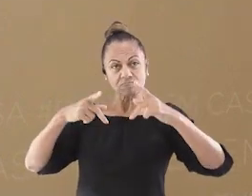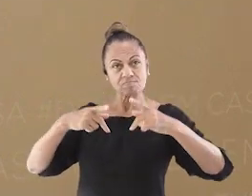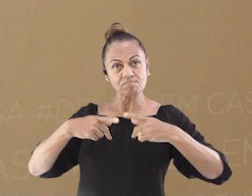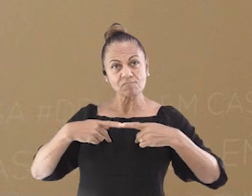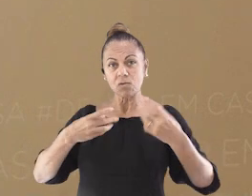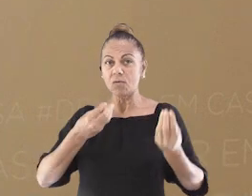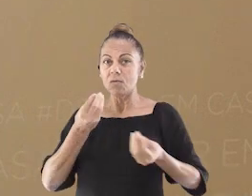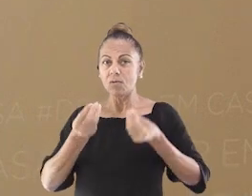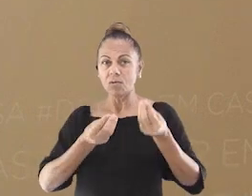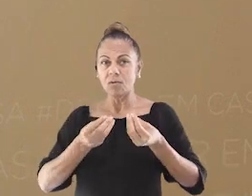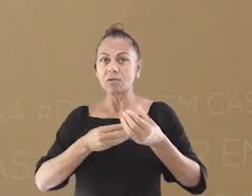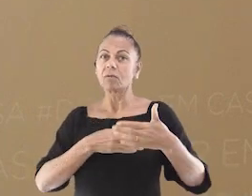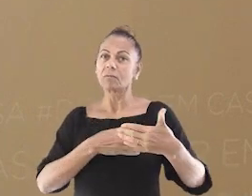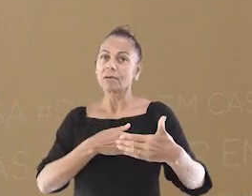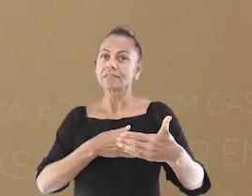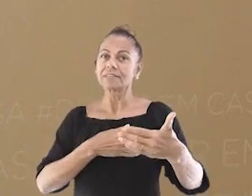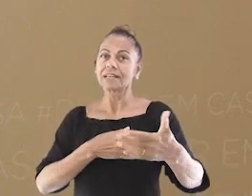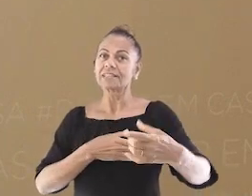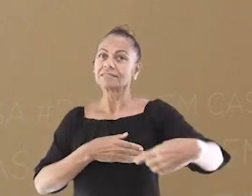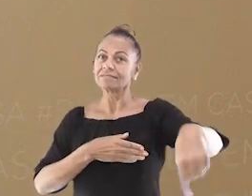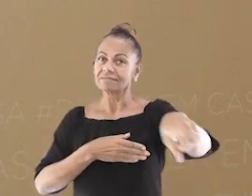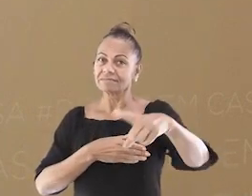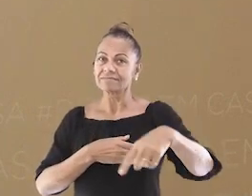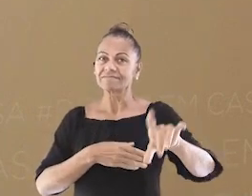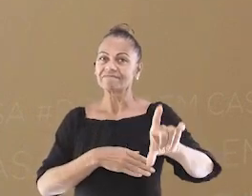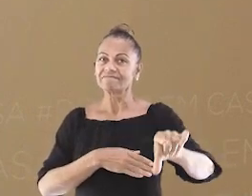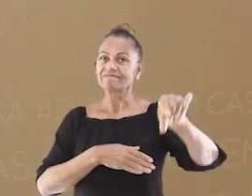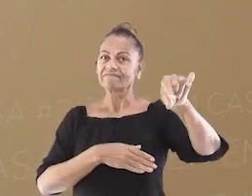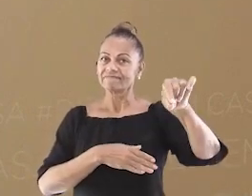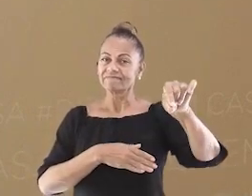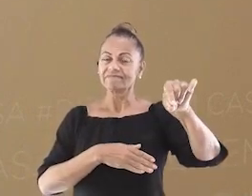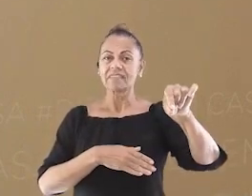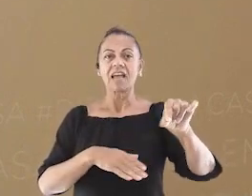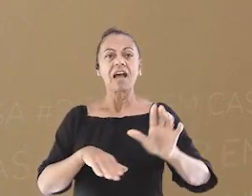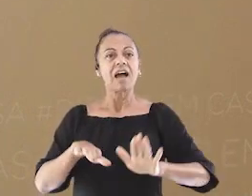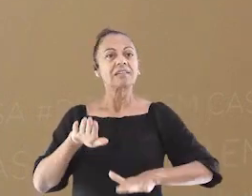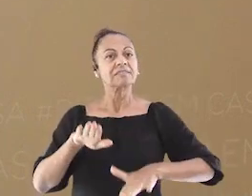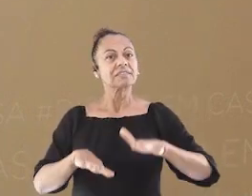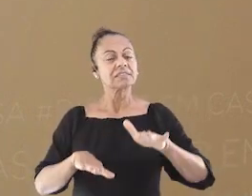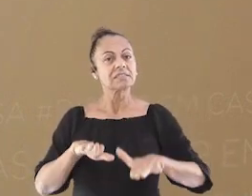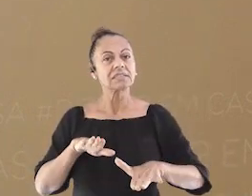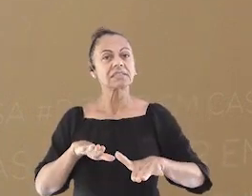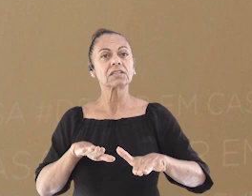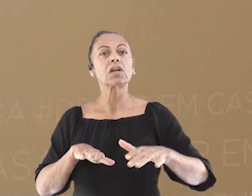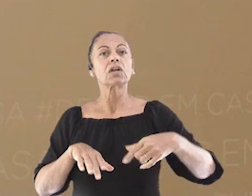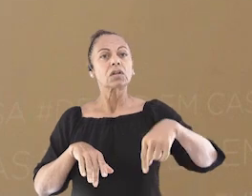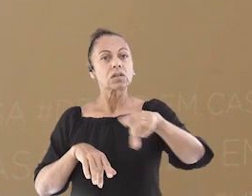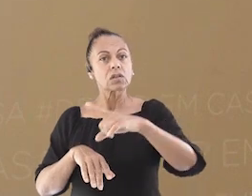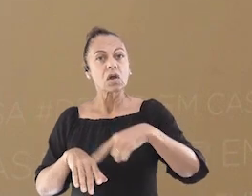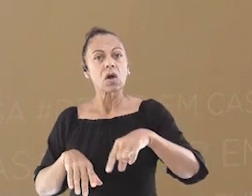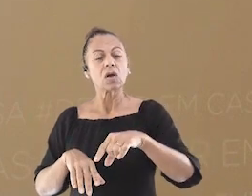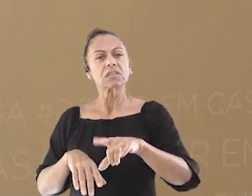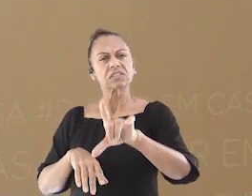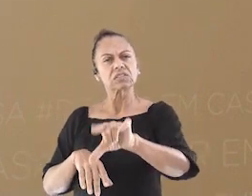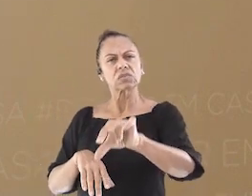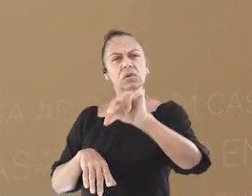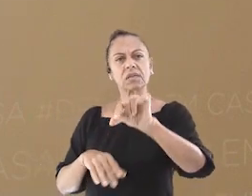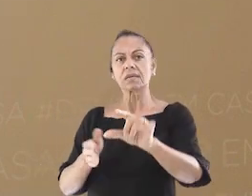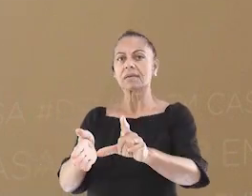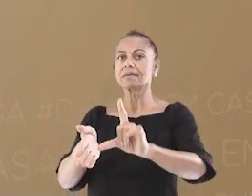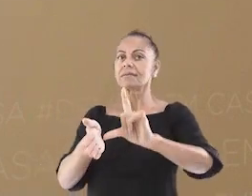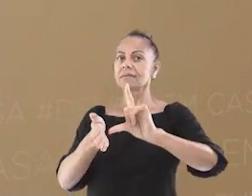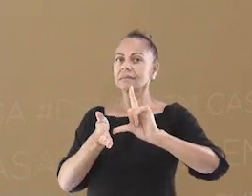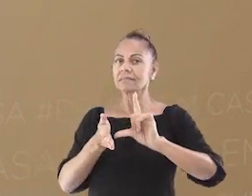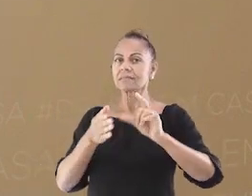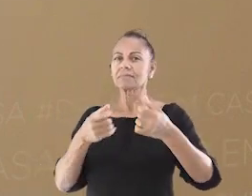autoconhecimento essencial para o processo de tomada de decisão. Para uma tomada de decisão, precisamos de